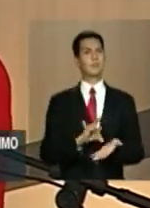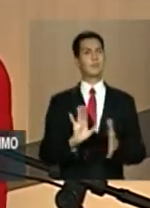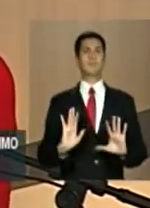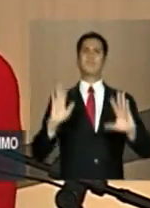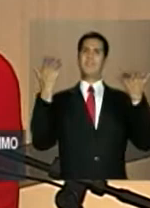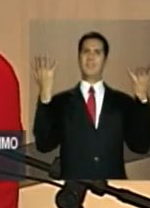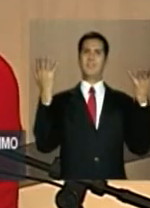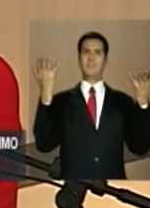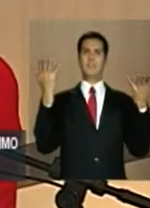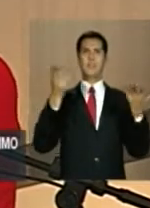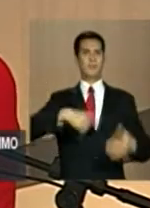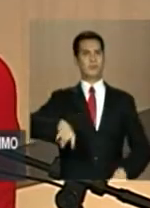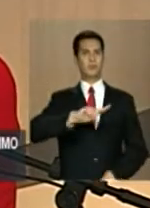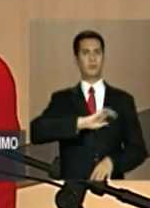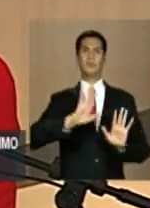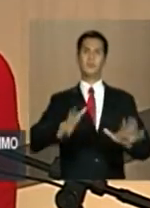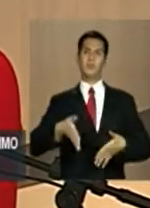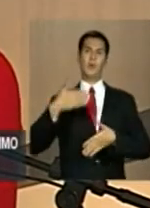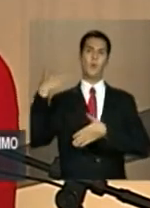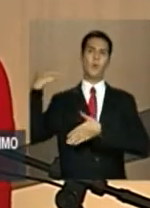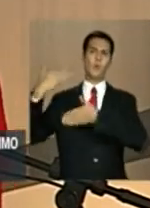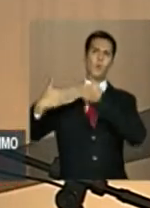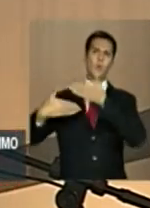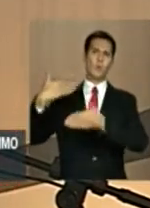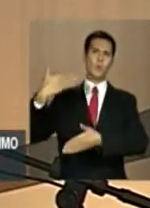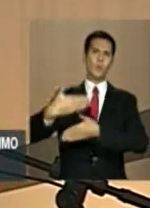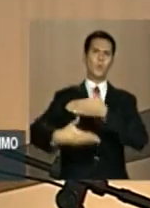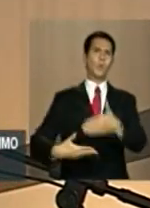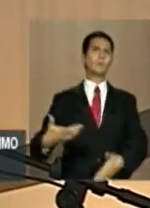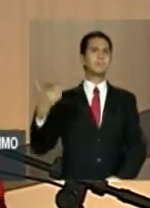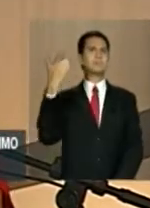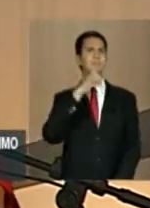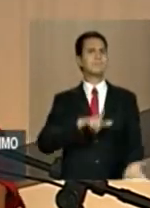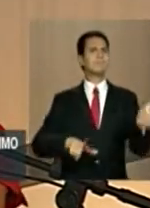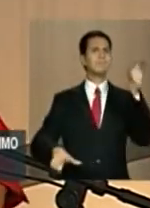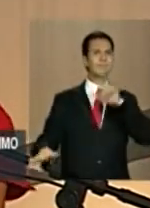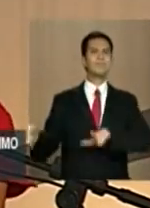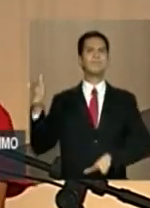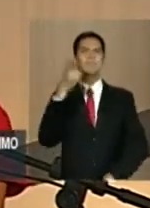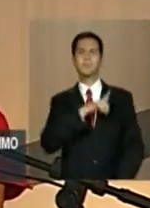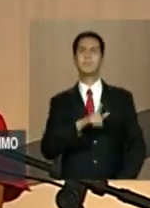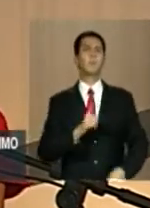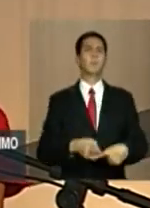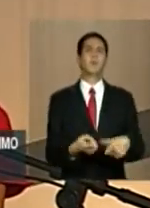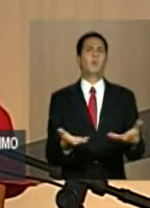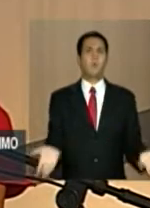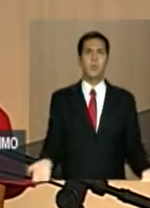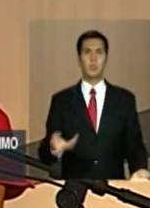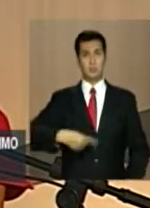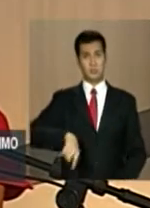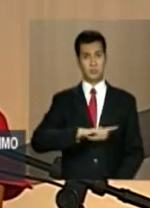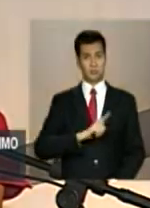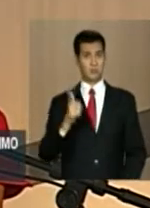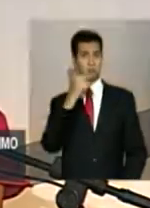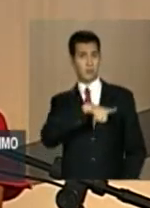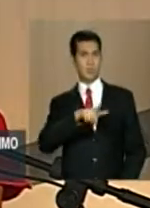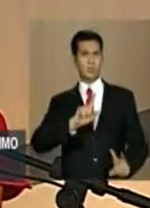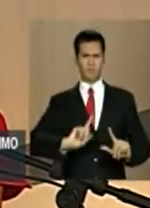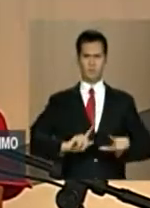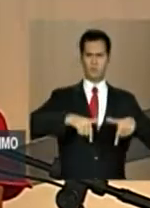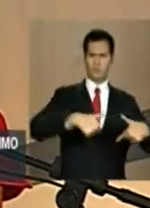nós conquistamos ao longo desse tempo. Por que que nós podemos enfrentar essa situação de